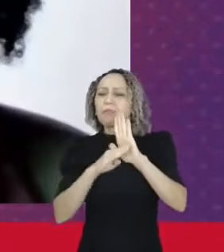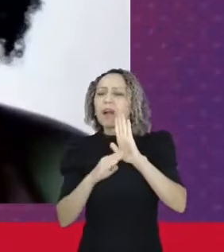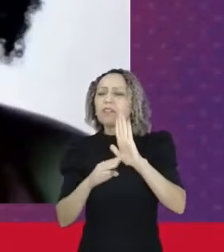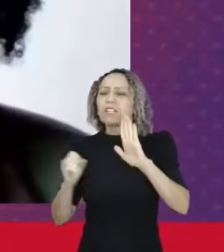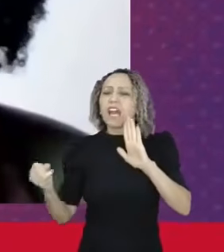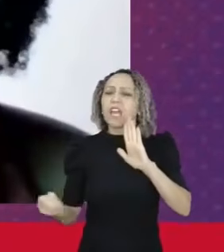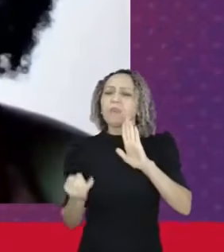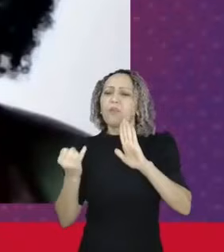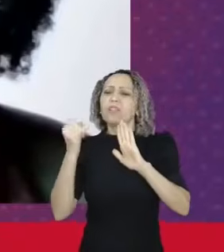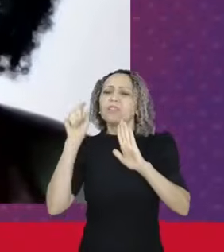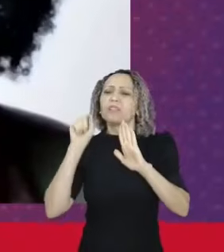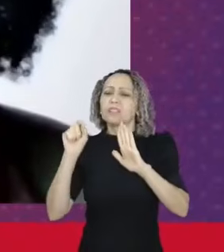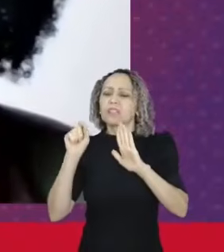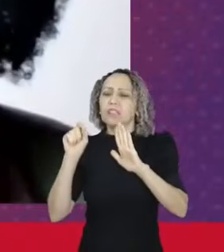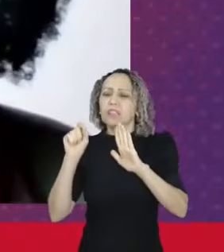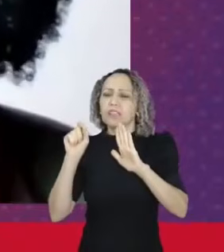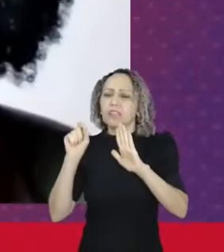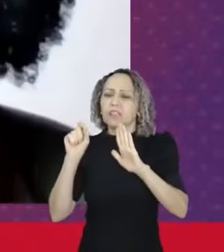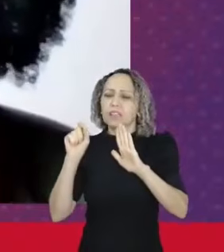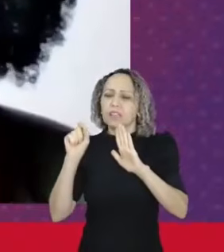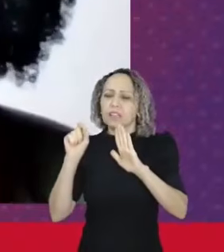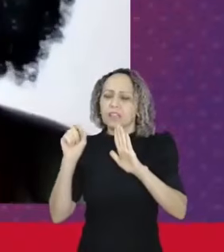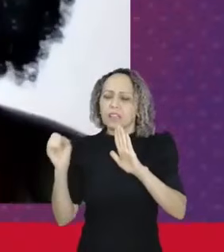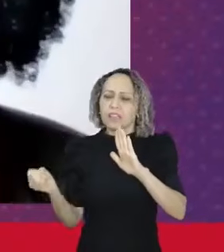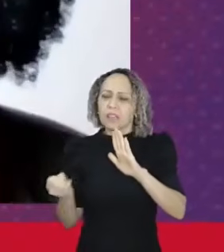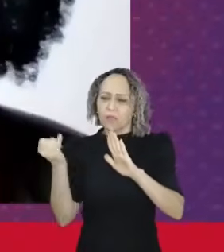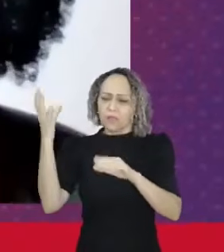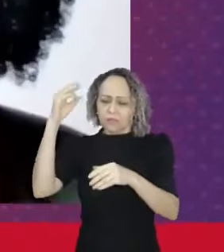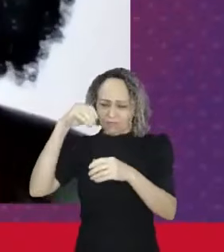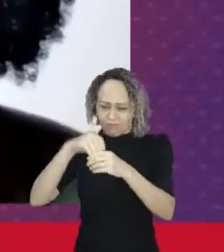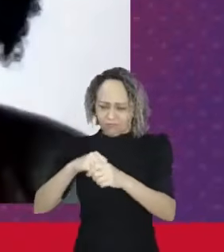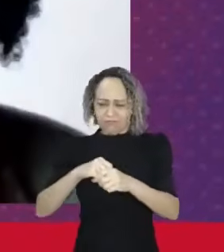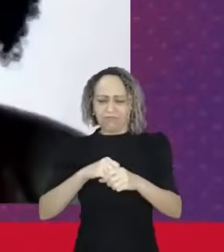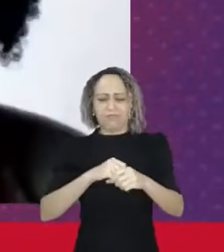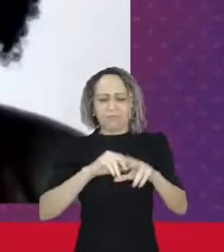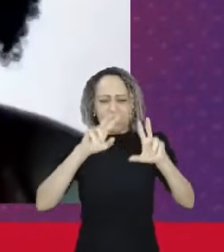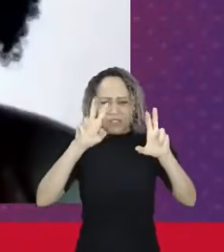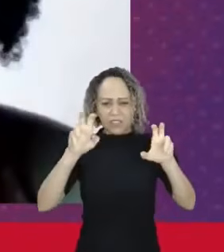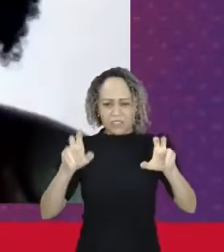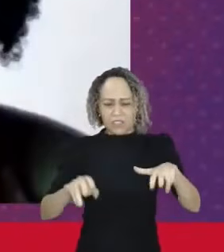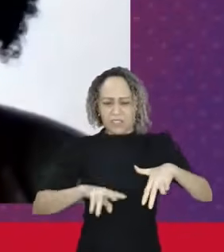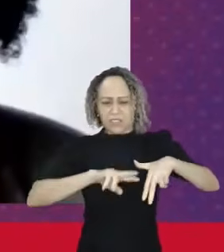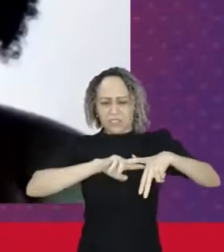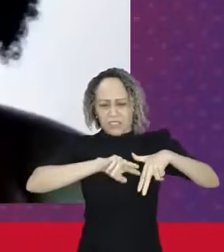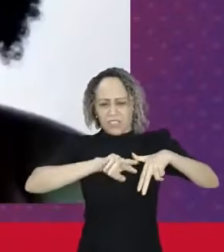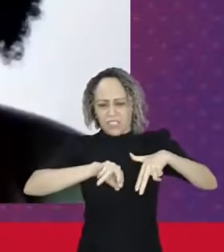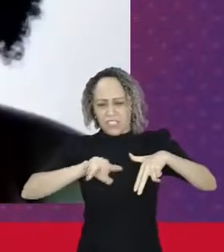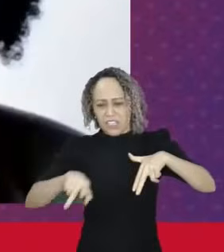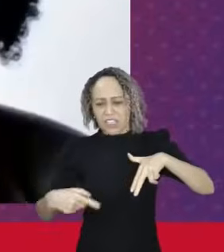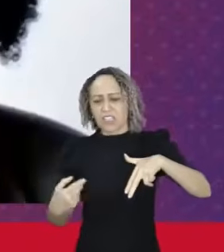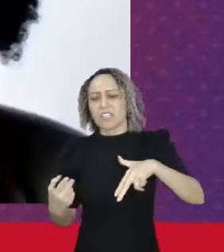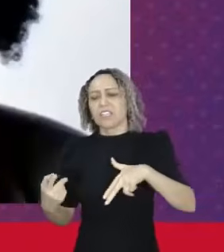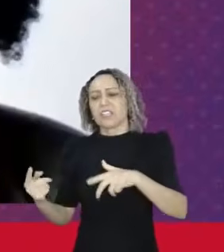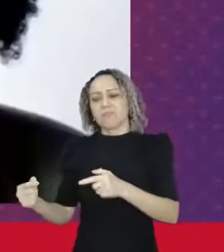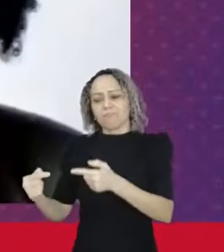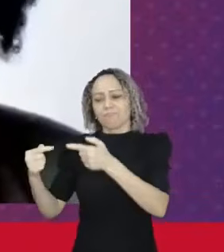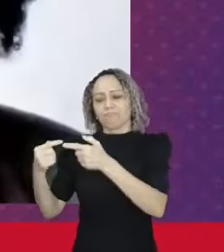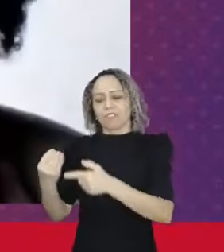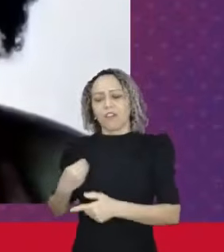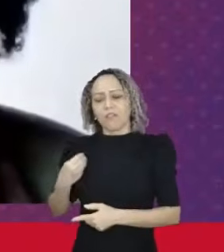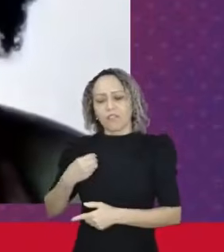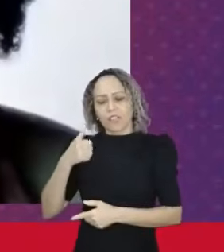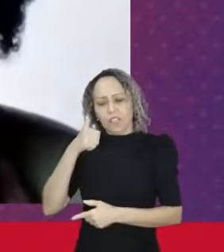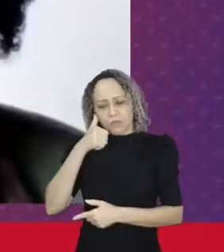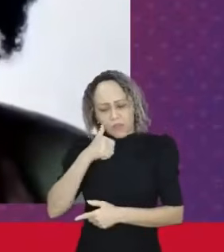são fundamentais nas questões de gênero, para a vida das mulheres do planeta